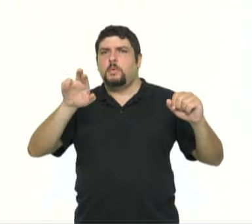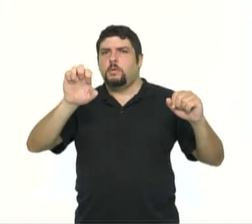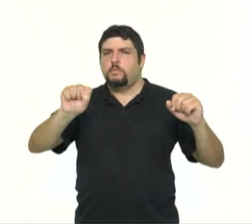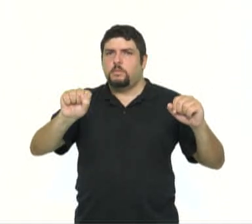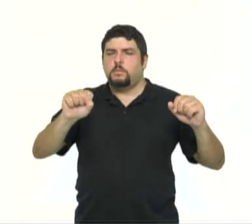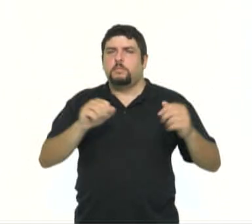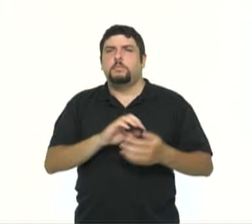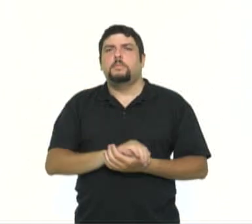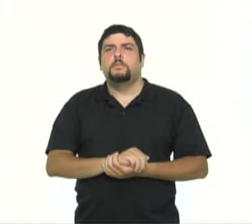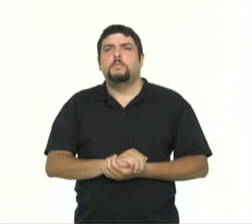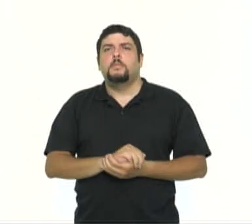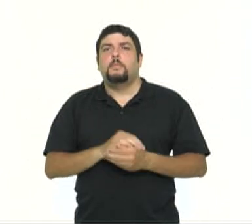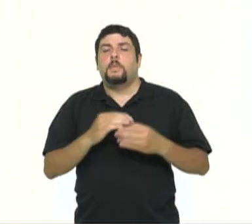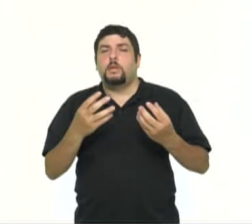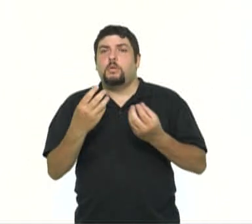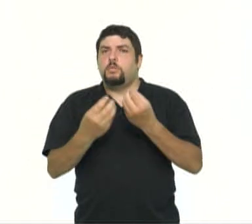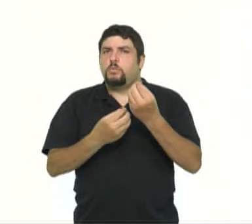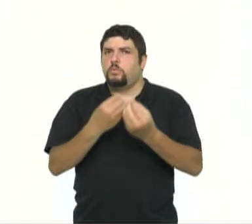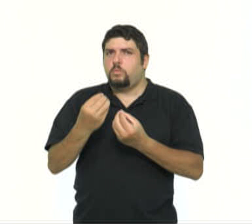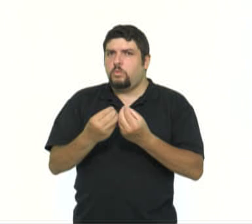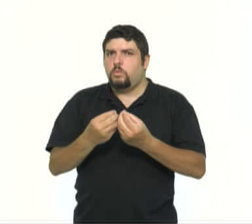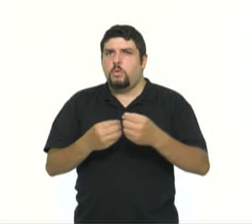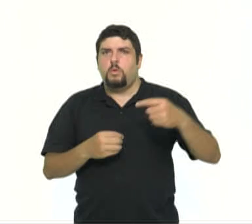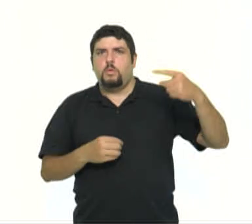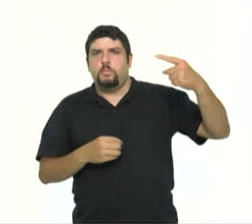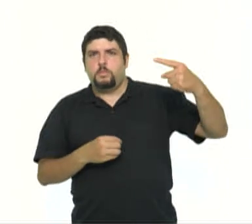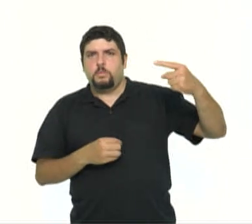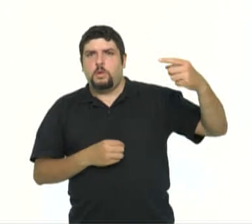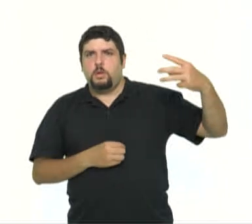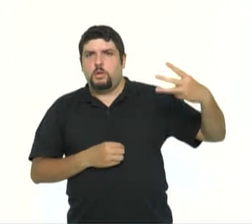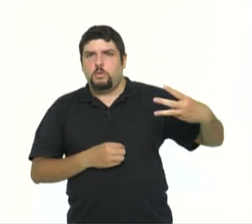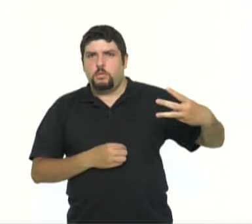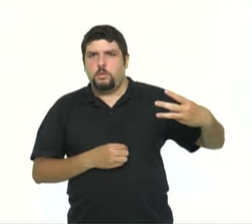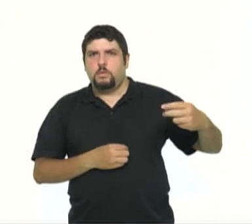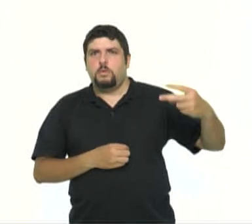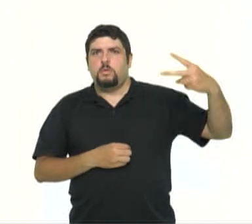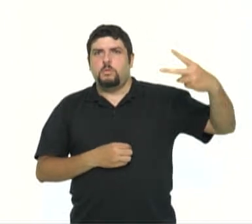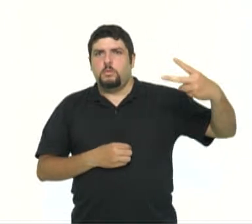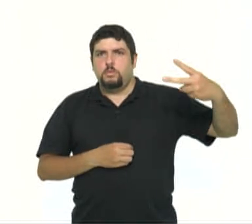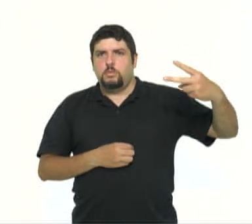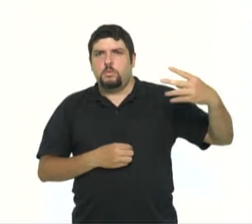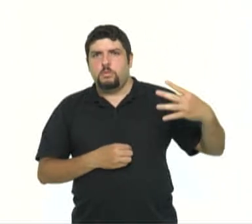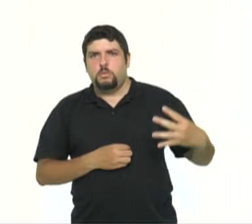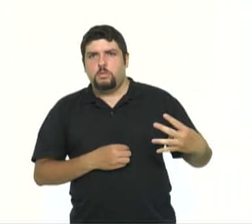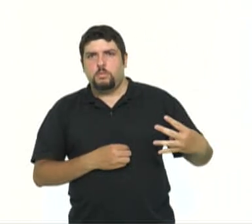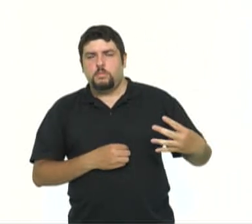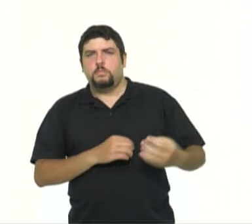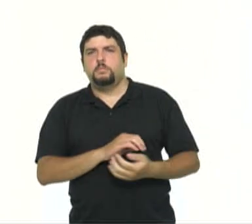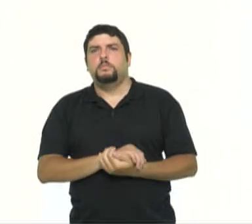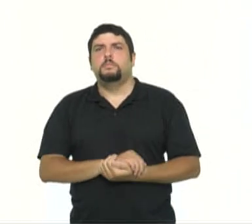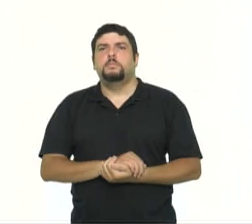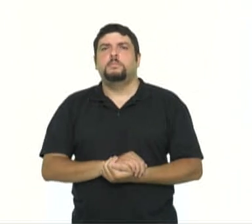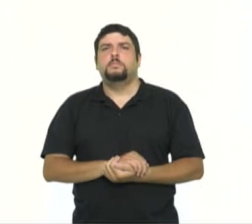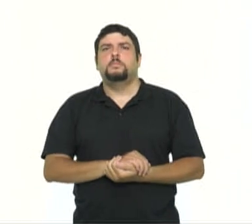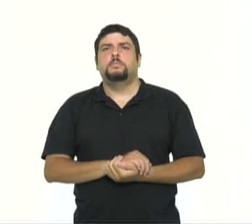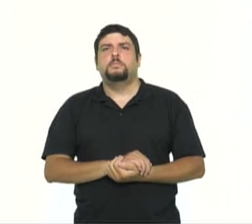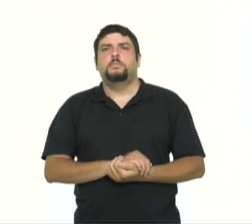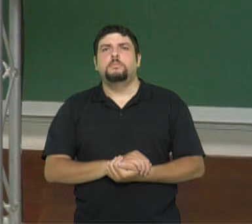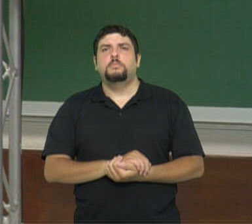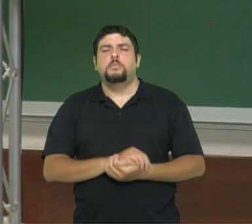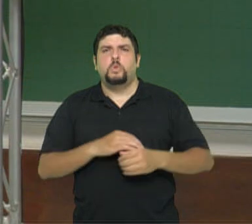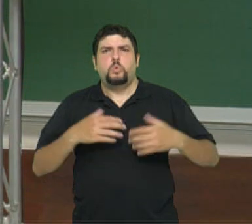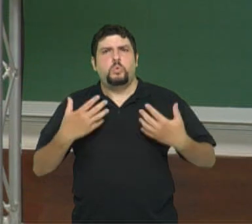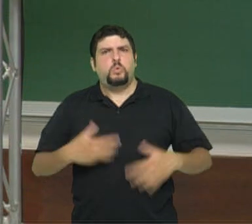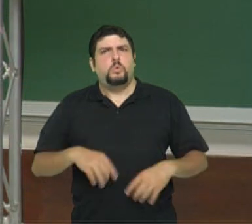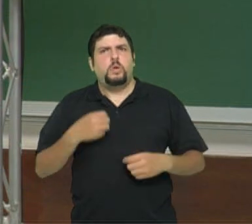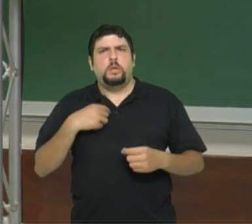Assim, ocorrem entre o primeiro e o terceiro versos, entre o segundo e o quarto versos. Nossa, professora,